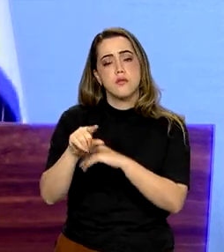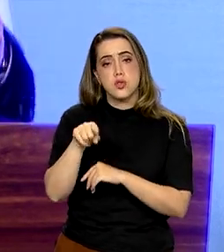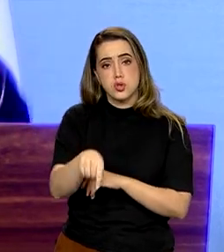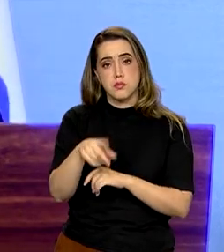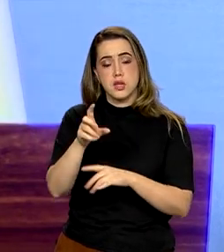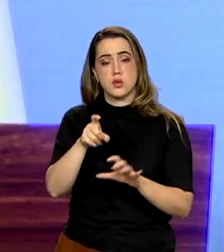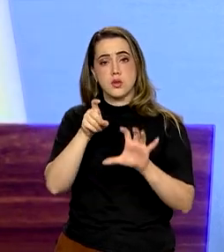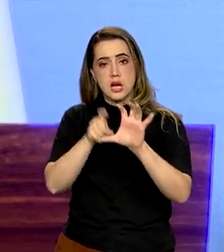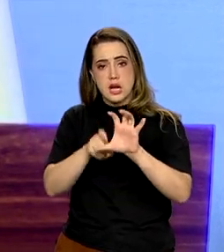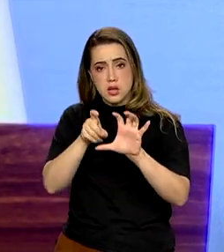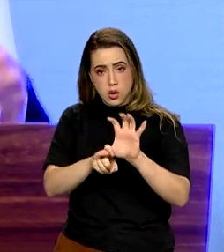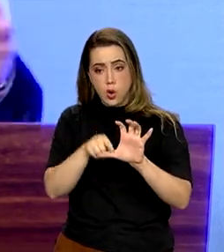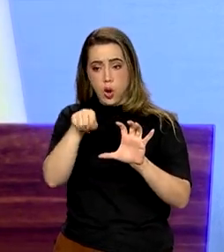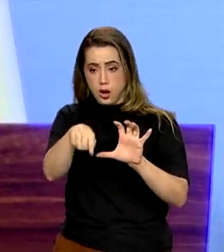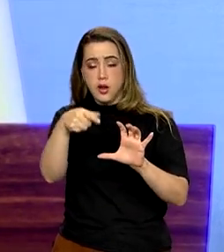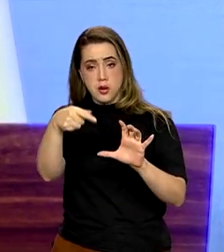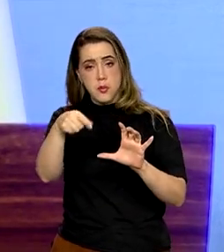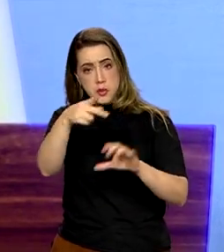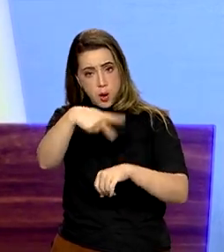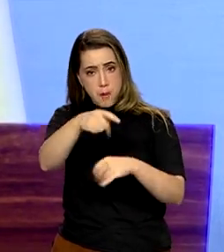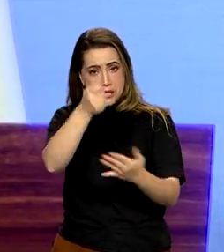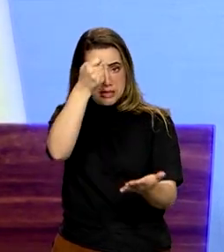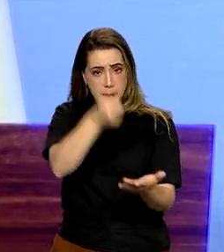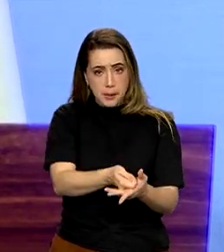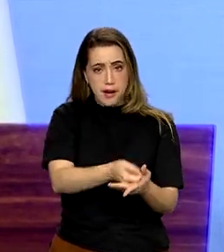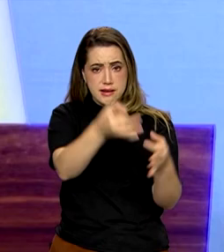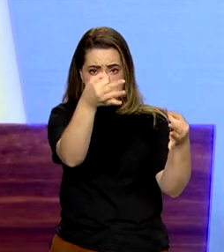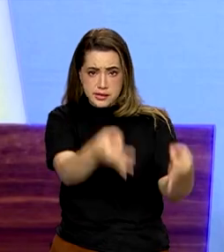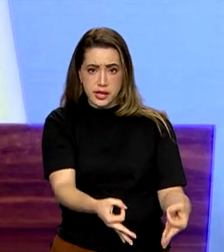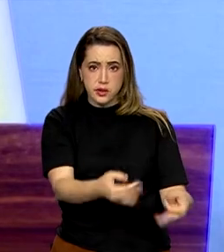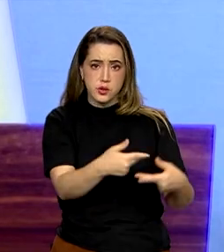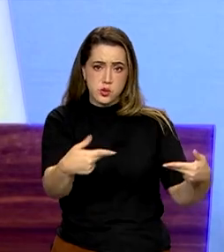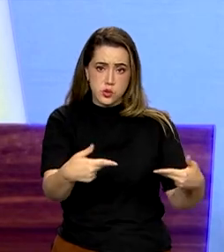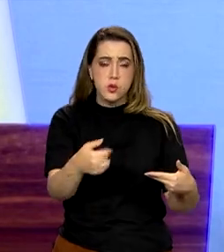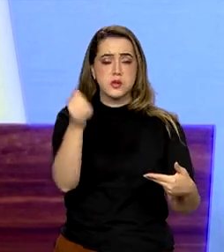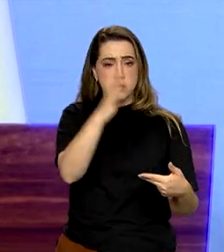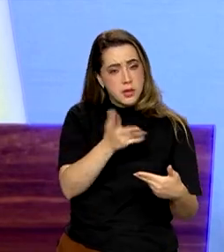que é um bom pagador das coisas que o Brasil investiu aqui.